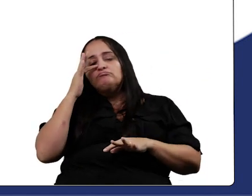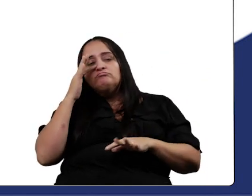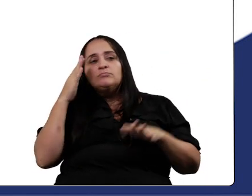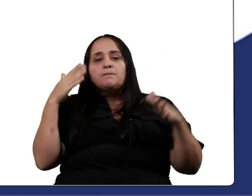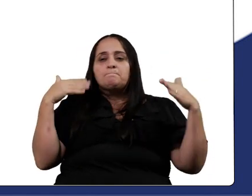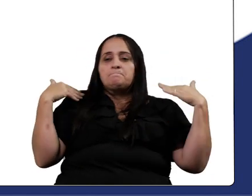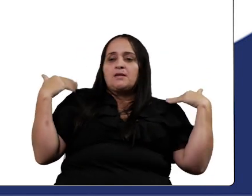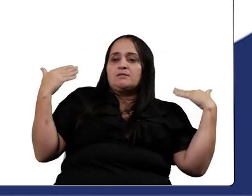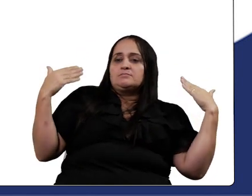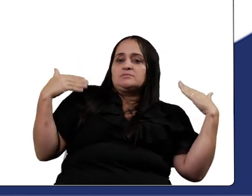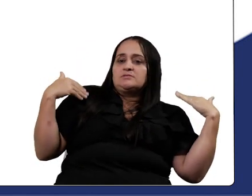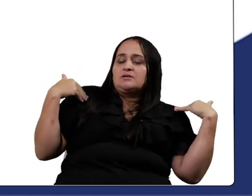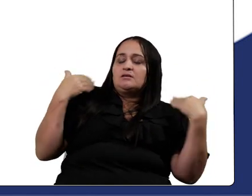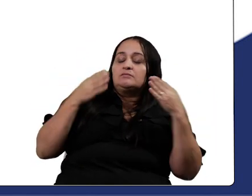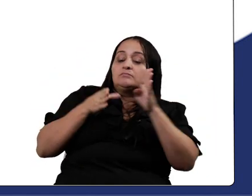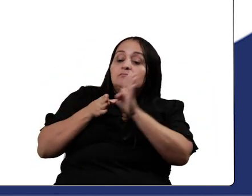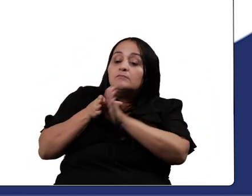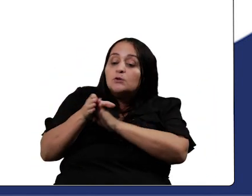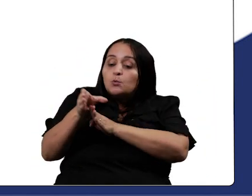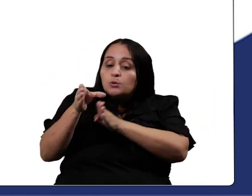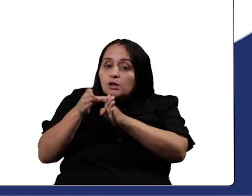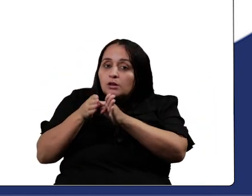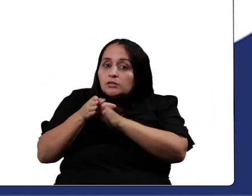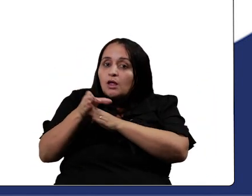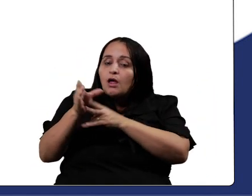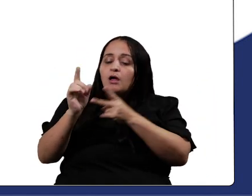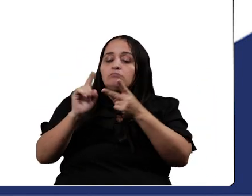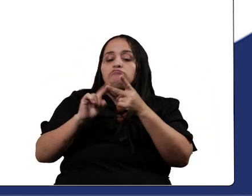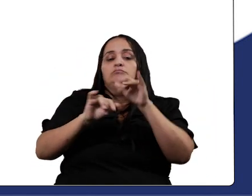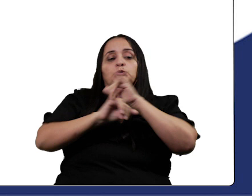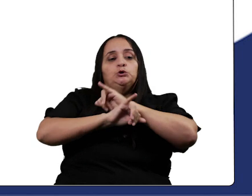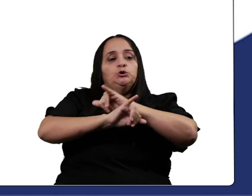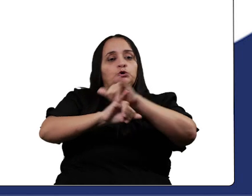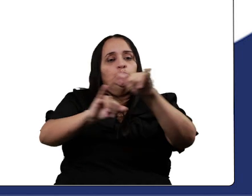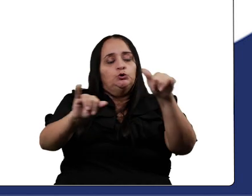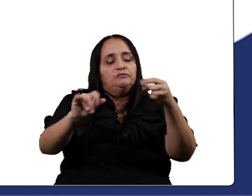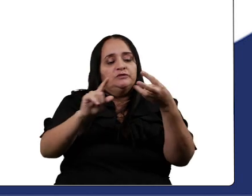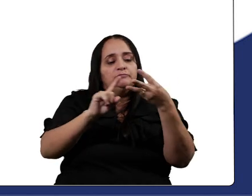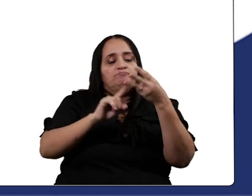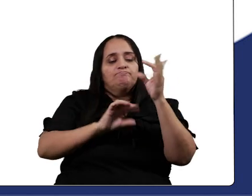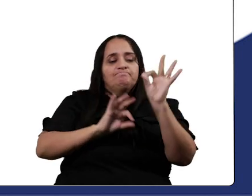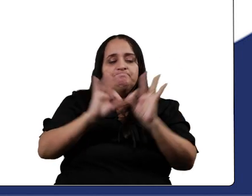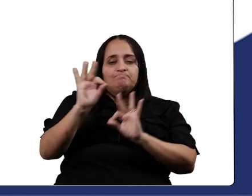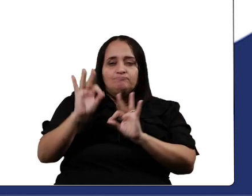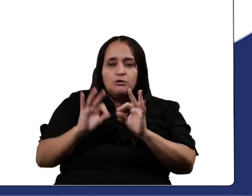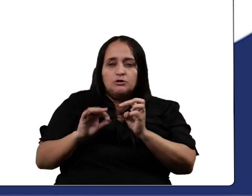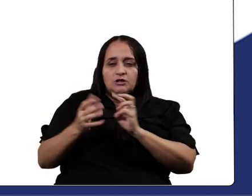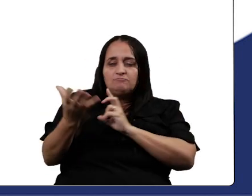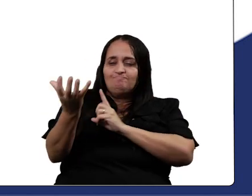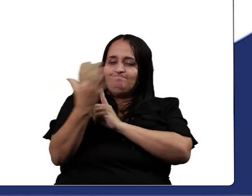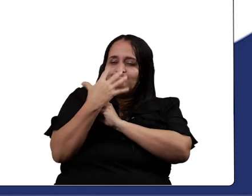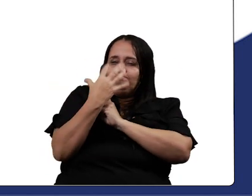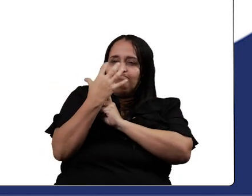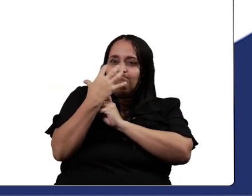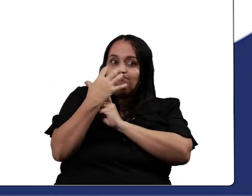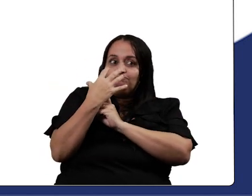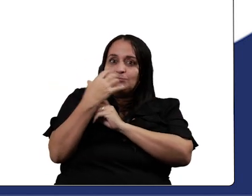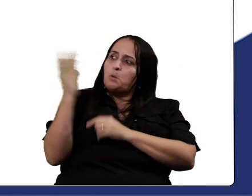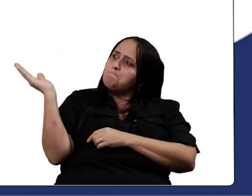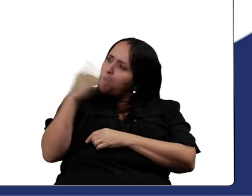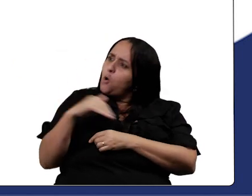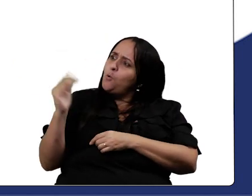como orientar, divulgar, planejar, convencer ou sugerir. O